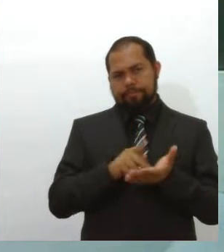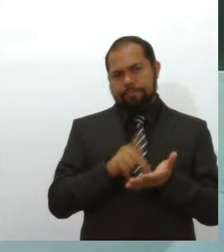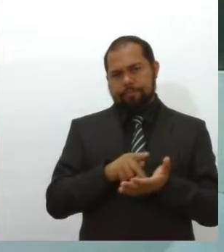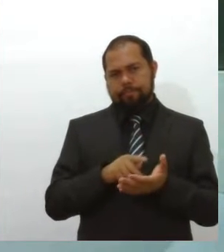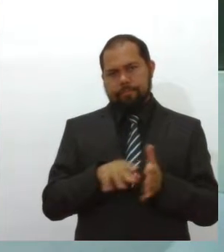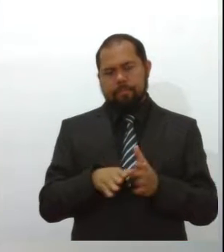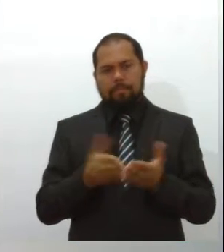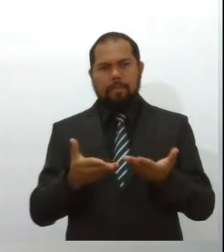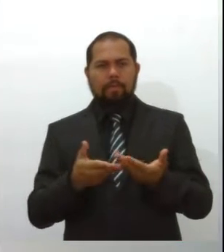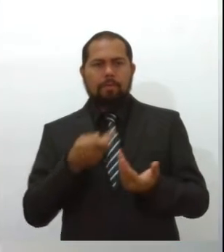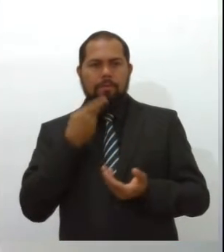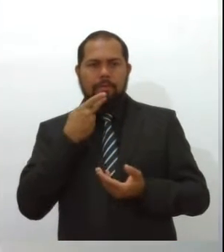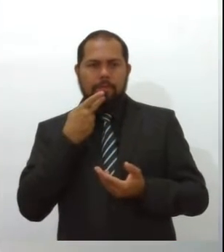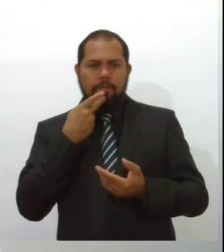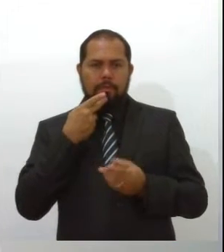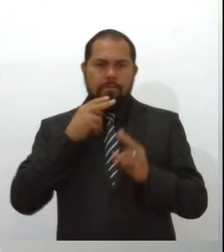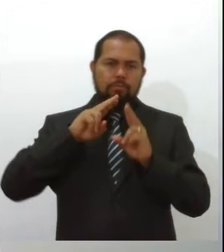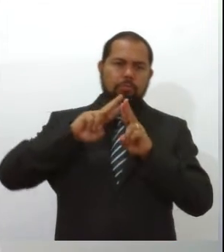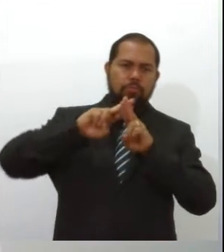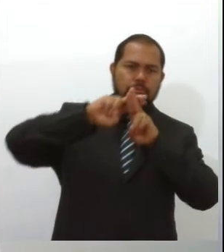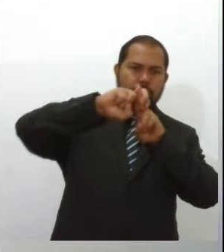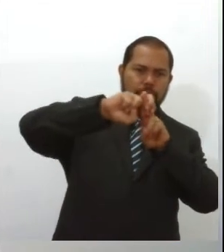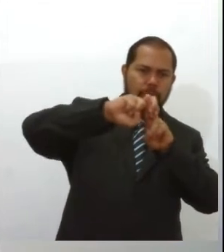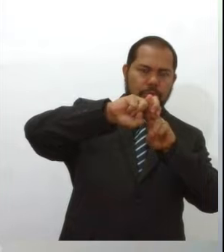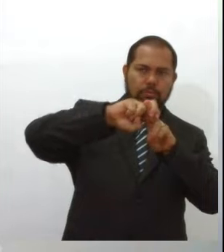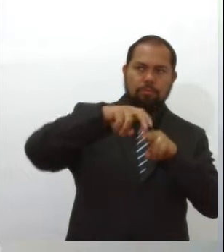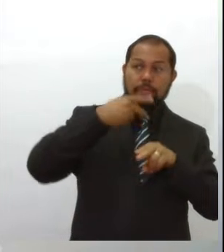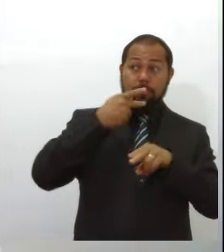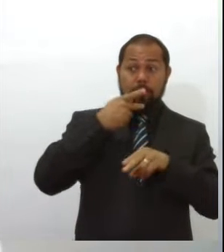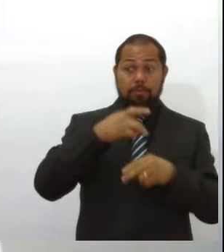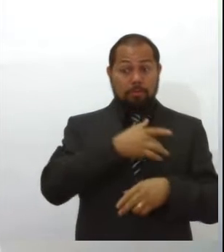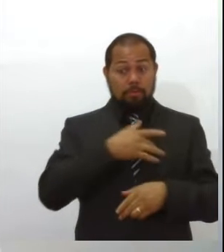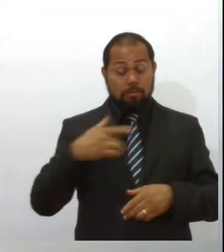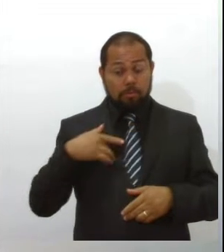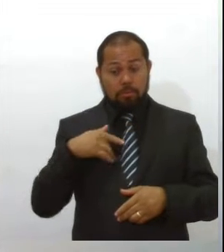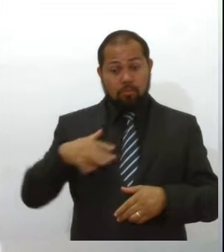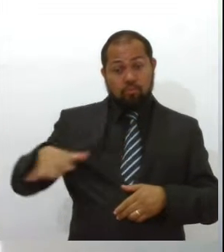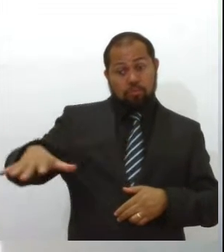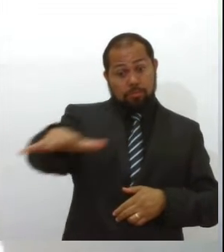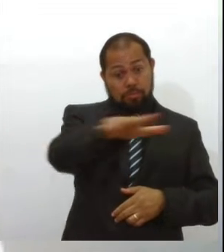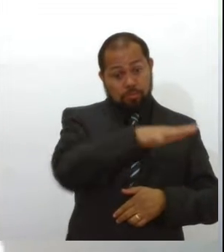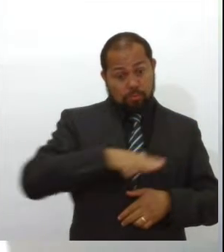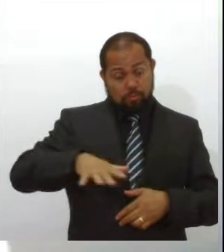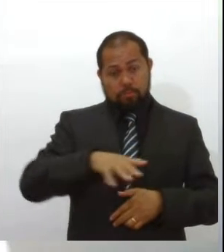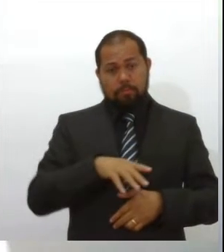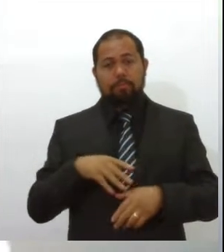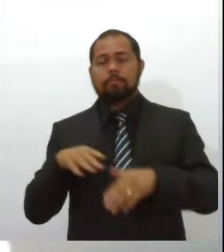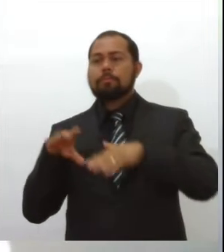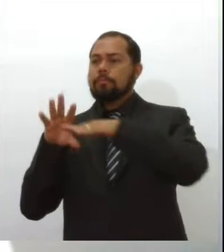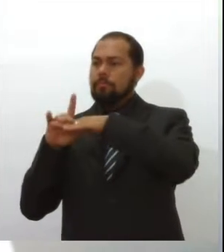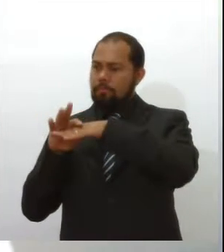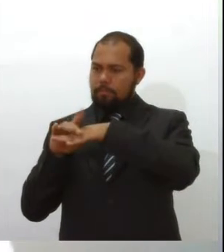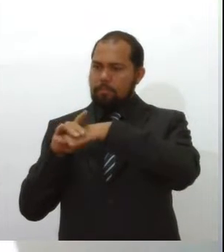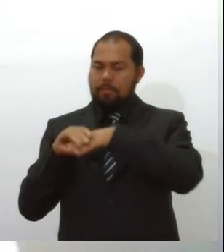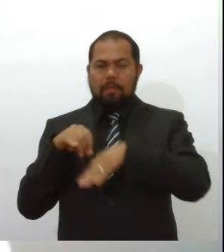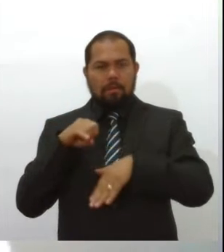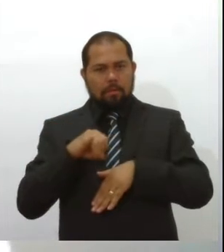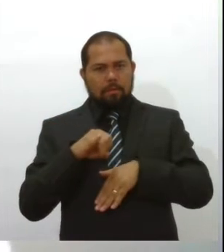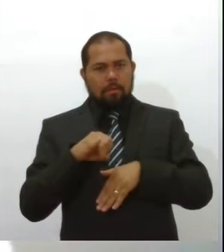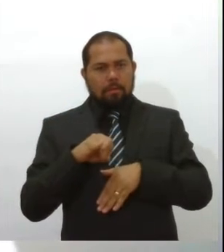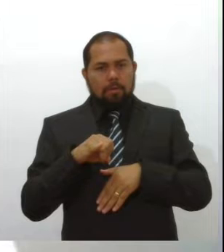nós estamos pensando numa saúde coletiva, daquelas doenças e que se for...